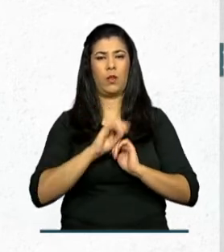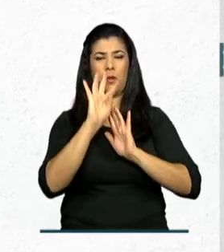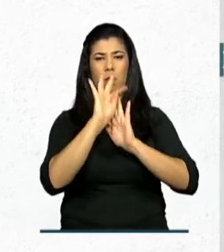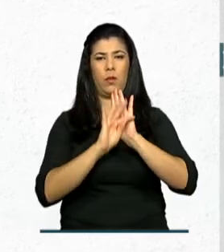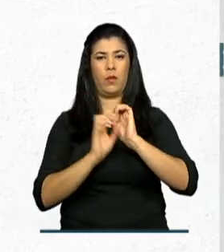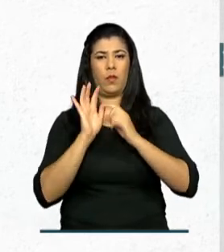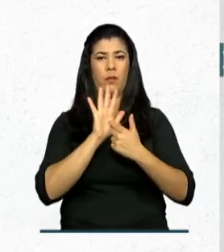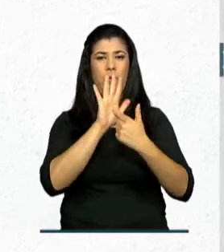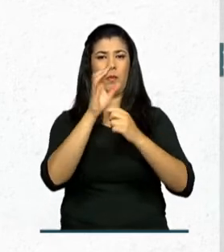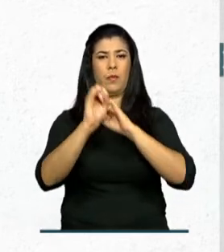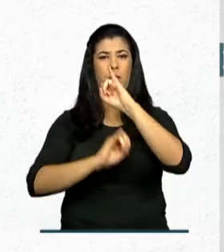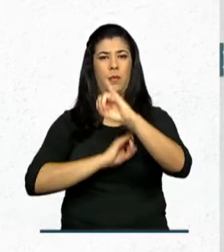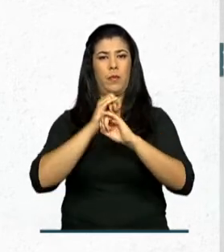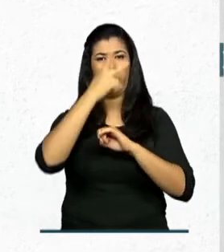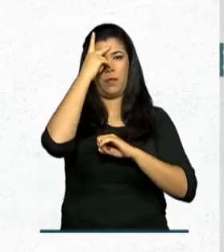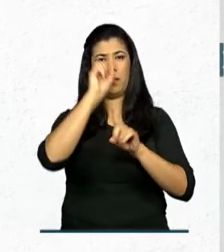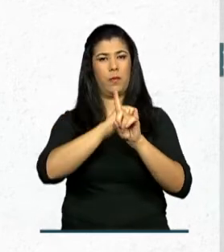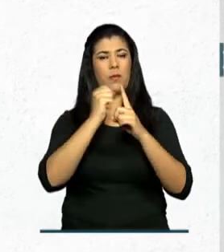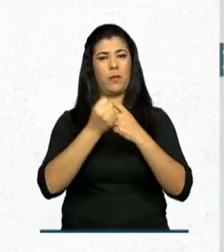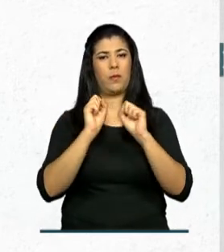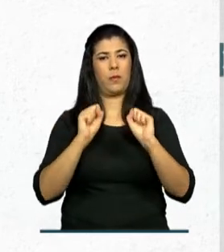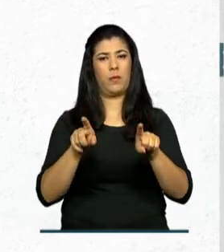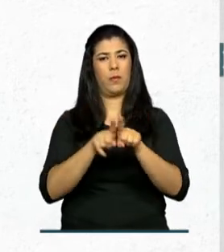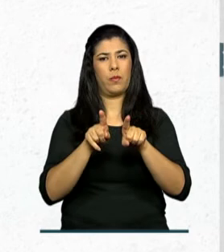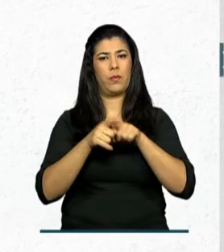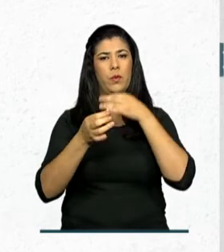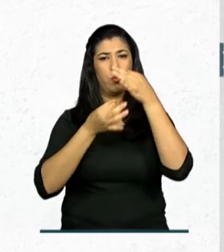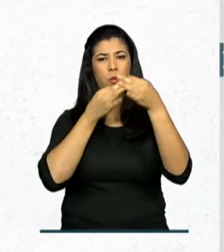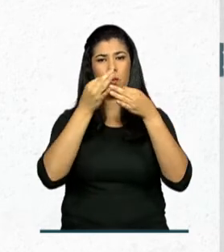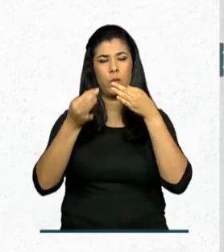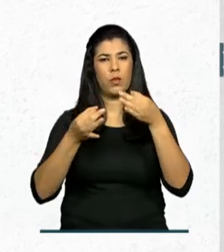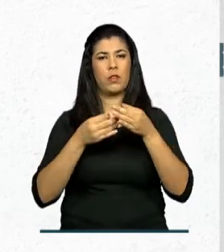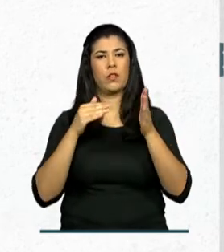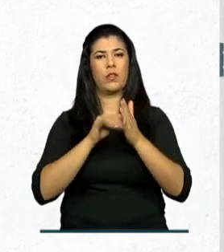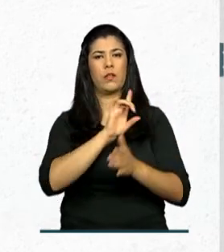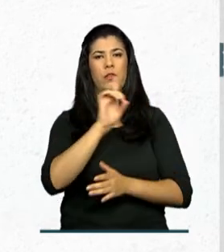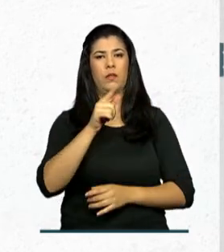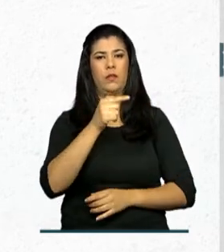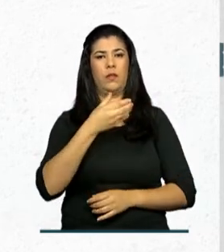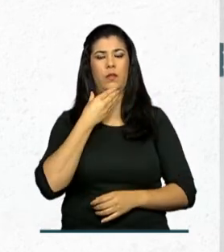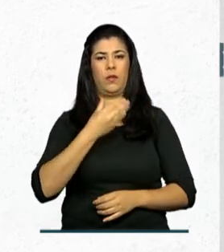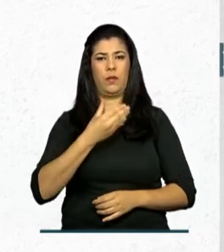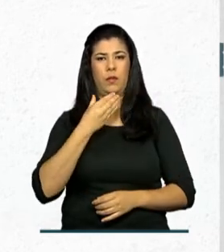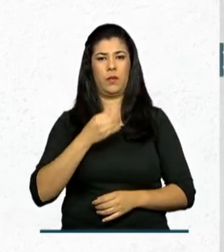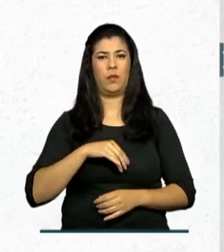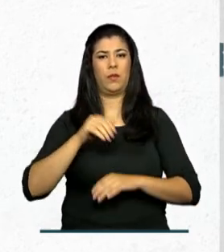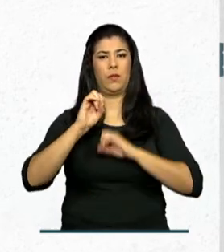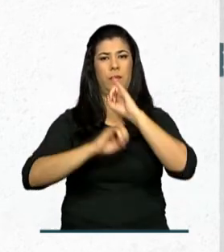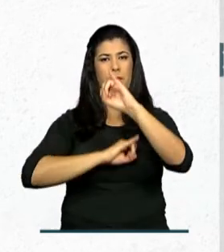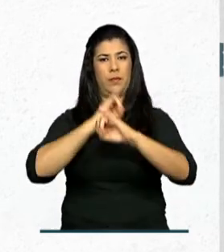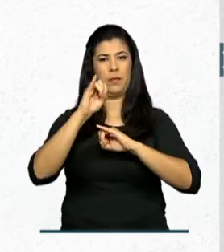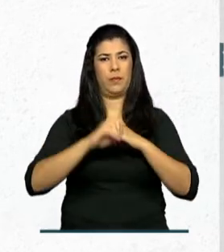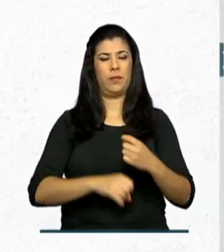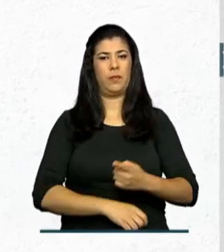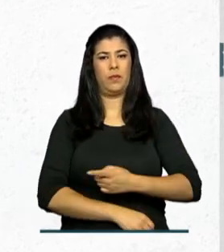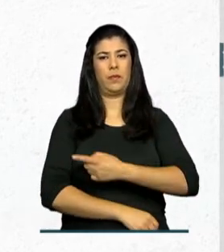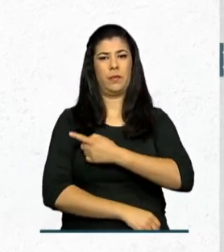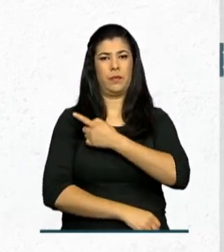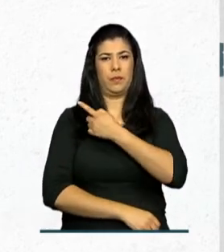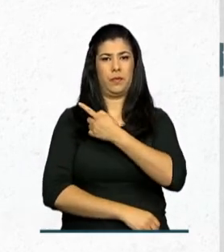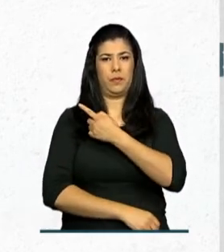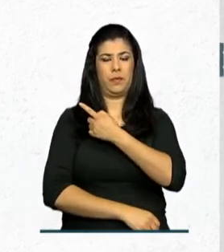disponível na internet para que a sociedade possa fazer sugestões até o dia 7 de dezembro. O endereço é justiça